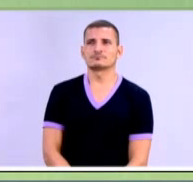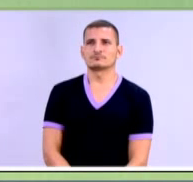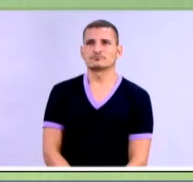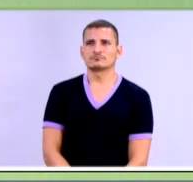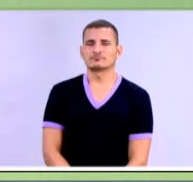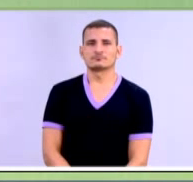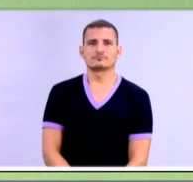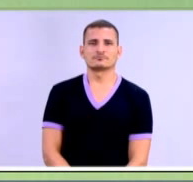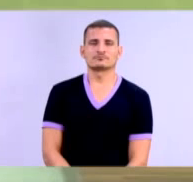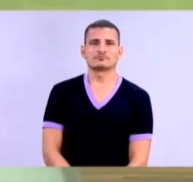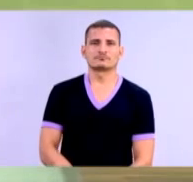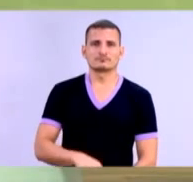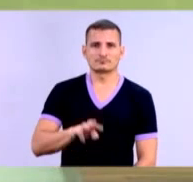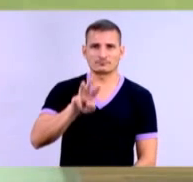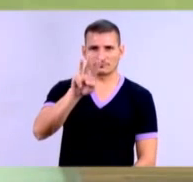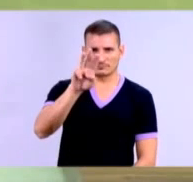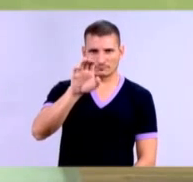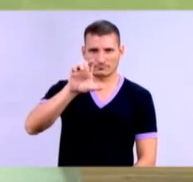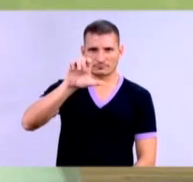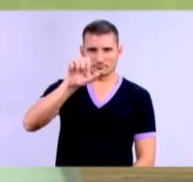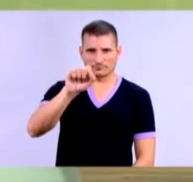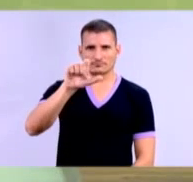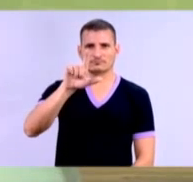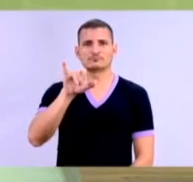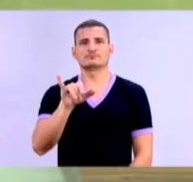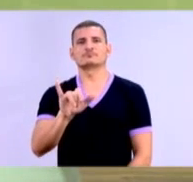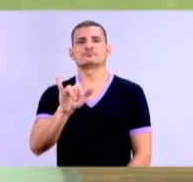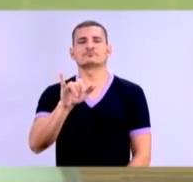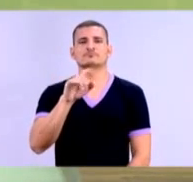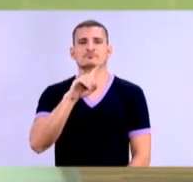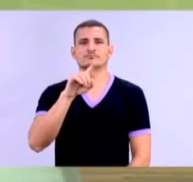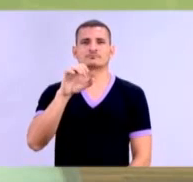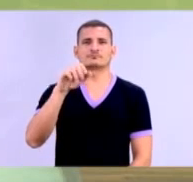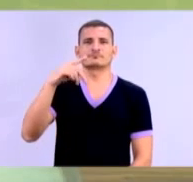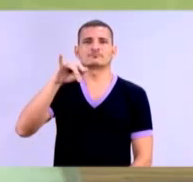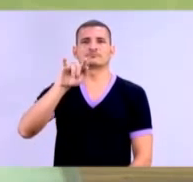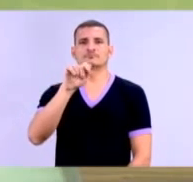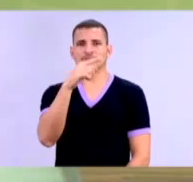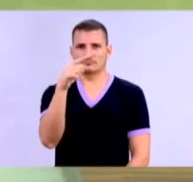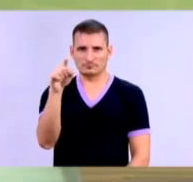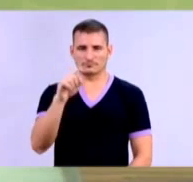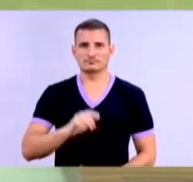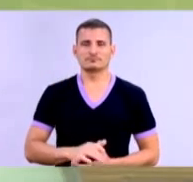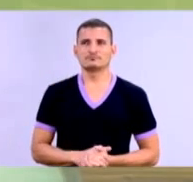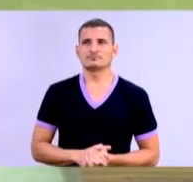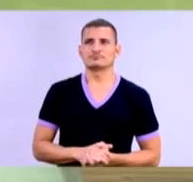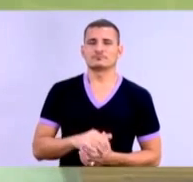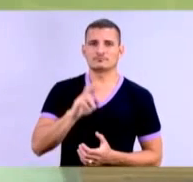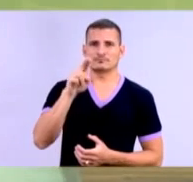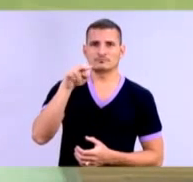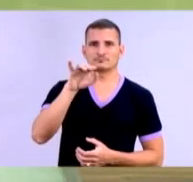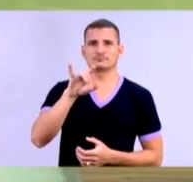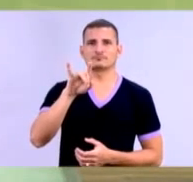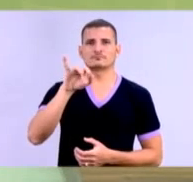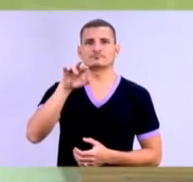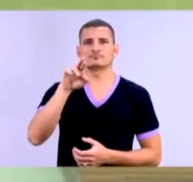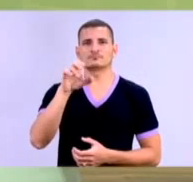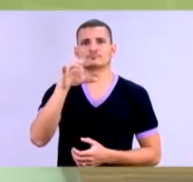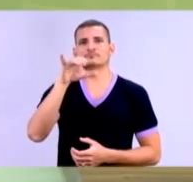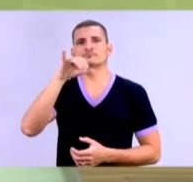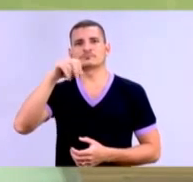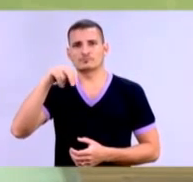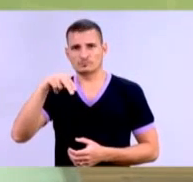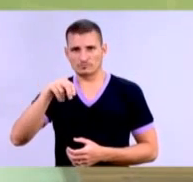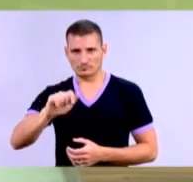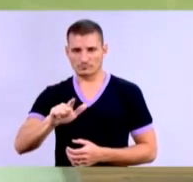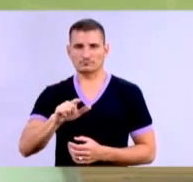o Wesley, lá de Espigão do Oeste, ele respondeu assim, que a transmissão omnidirecional, o sinal ele se espalha ao redor e